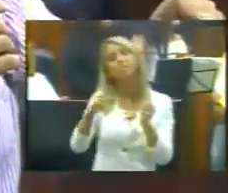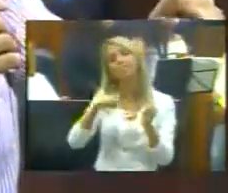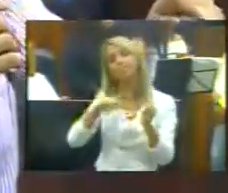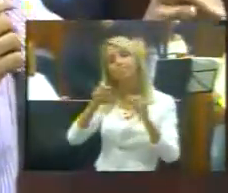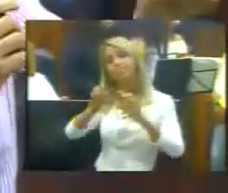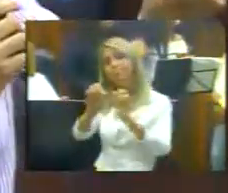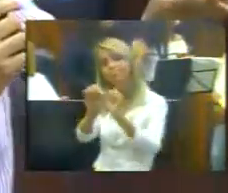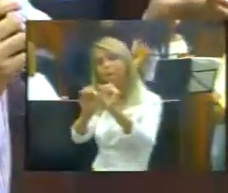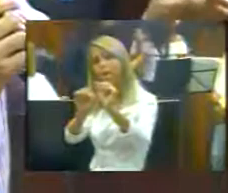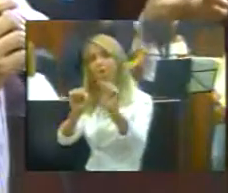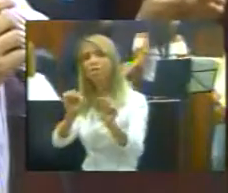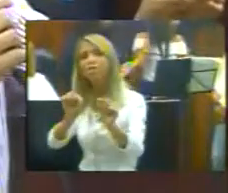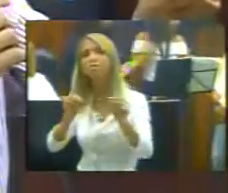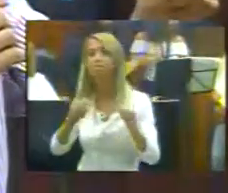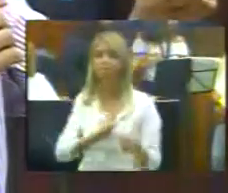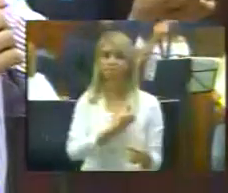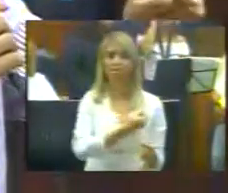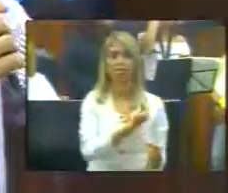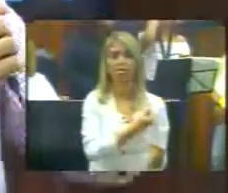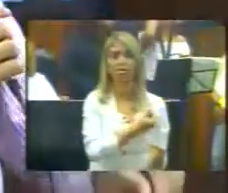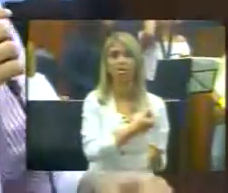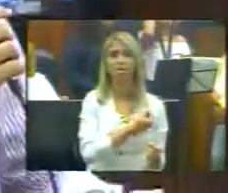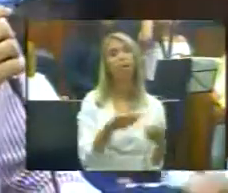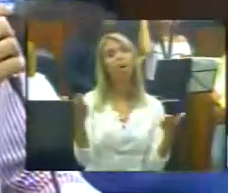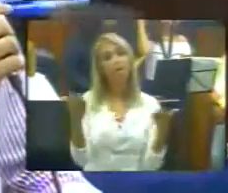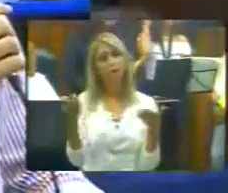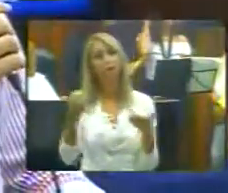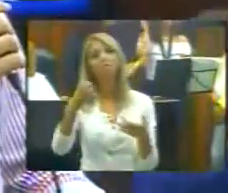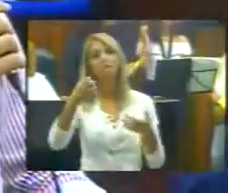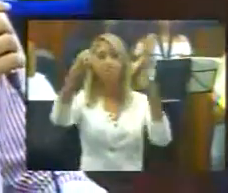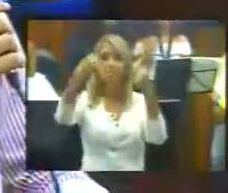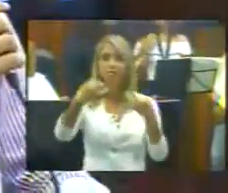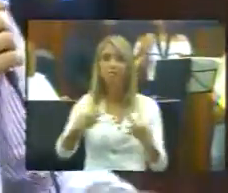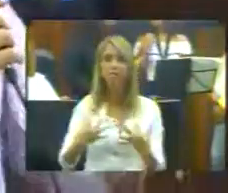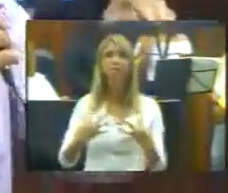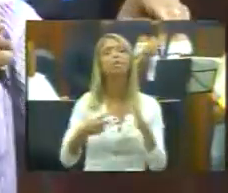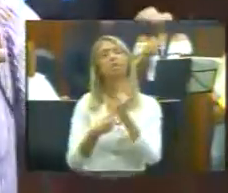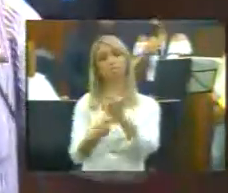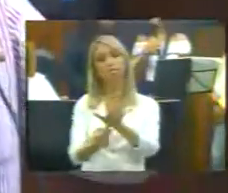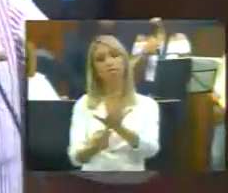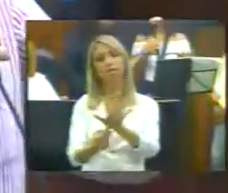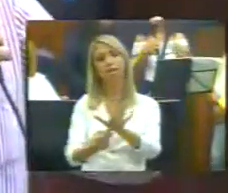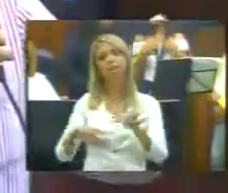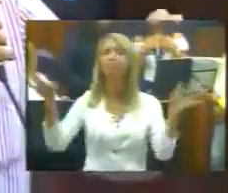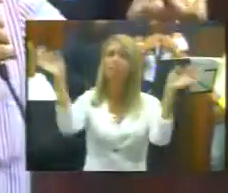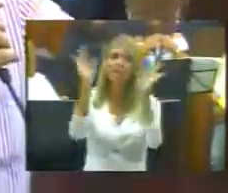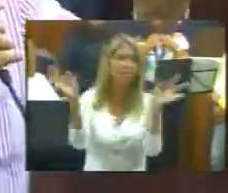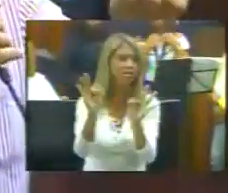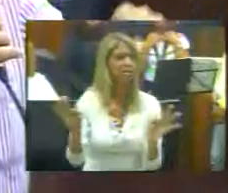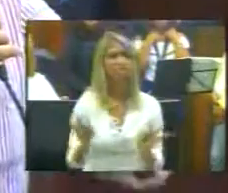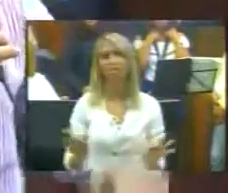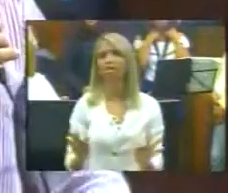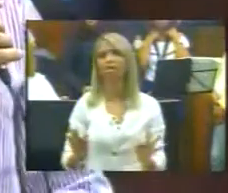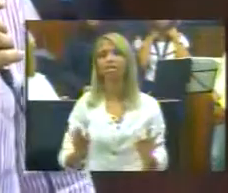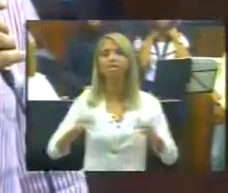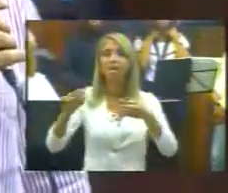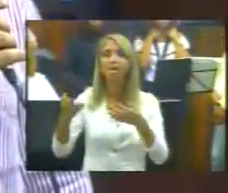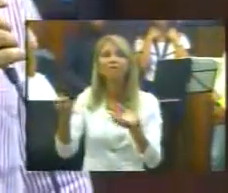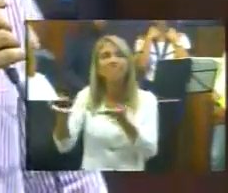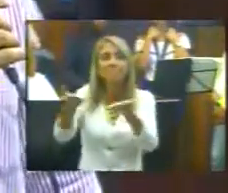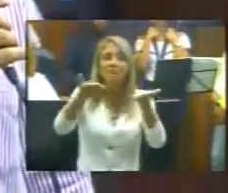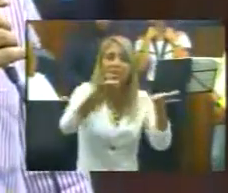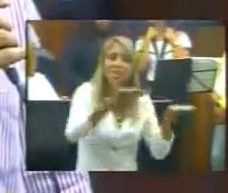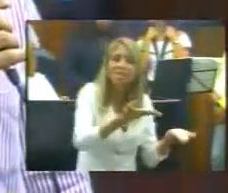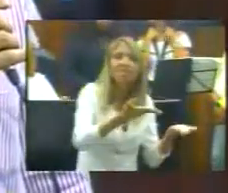prática. Então, essa contribuição eu quero deixar hoje aqui em evidência. Fiquei muito feliz com a presença de vocês